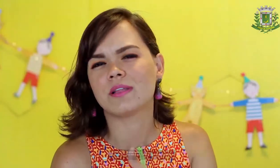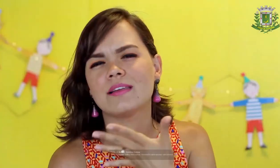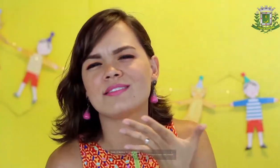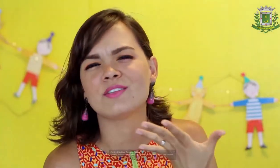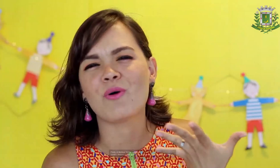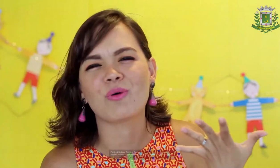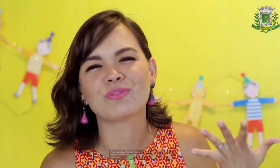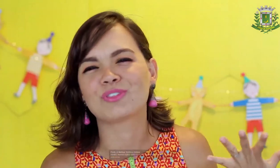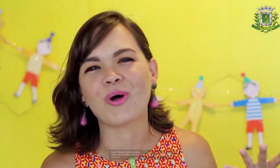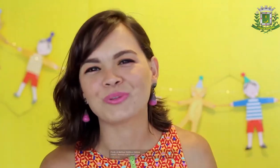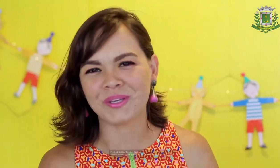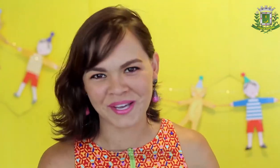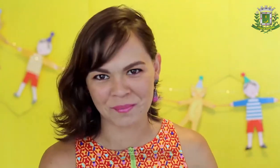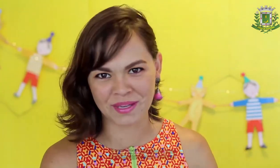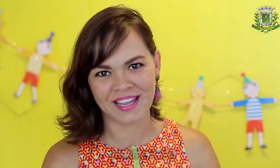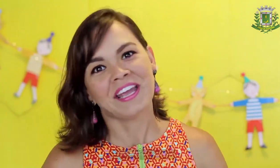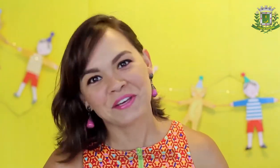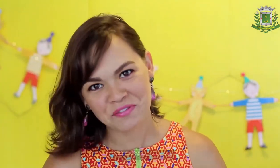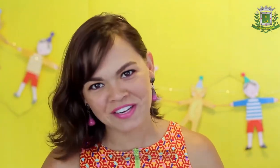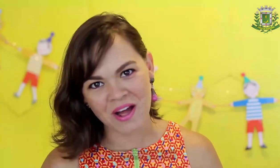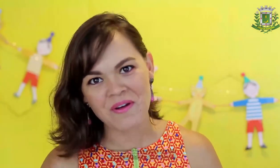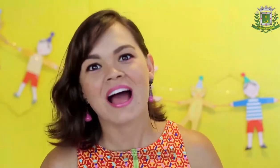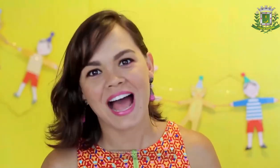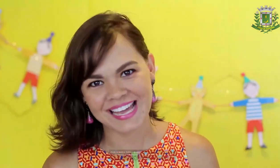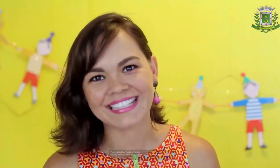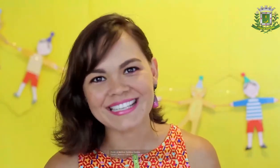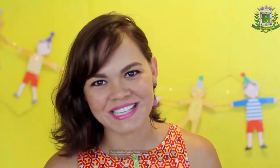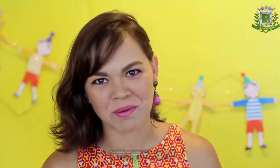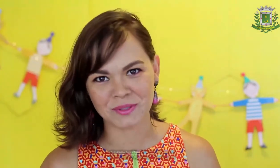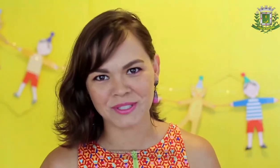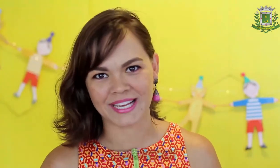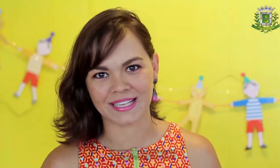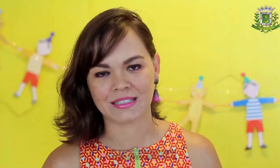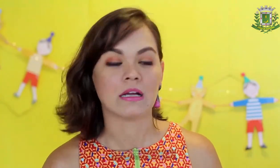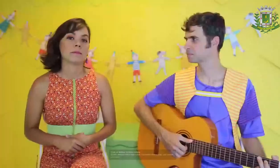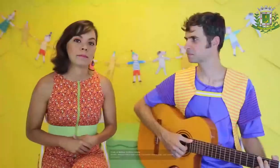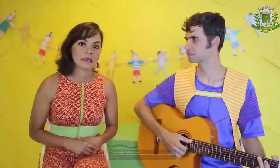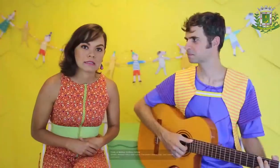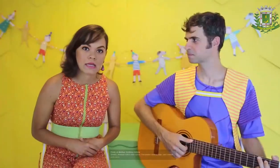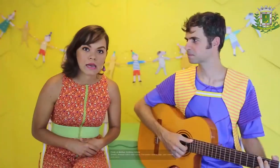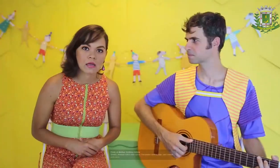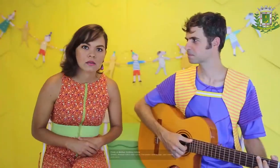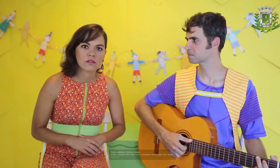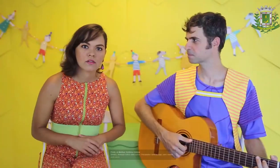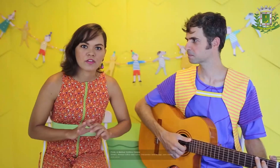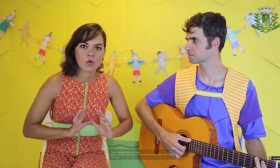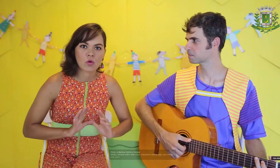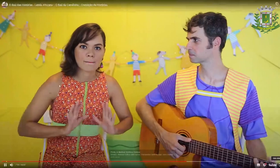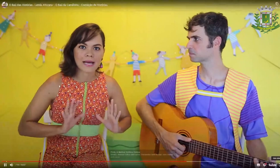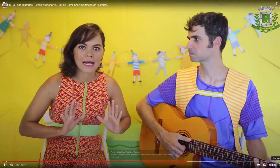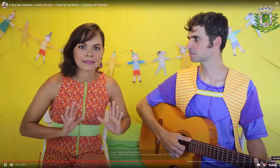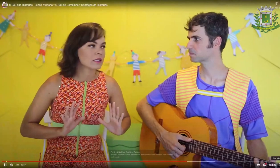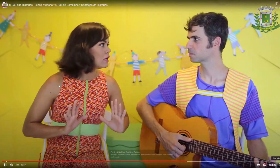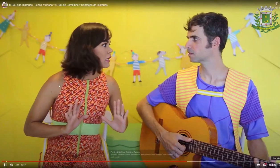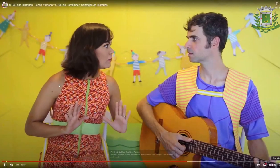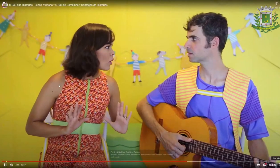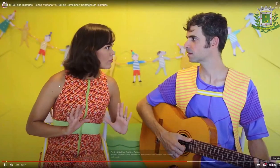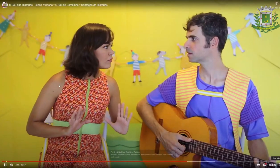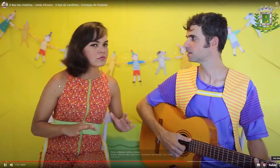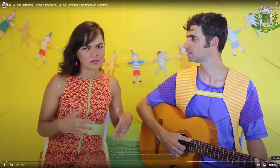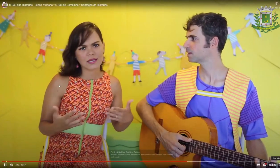Moatia, então, se deliciou com todo o inhame e, no final, agradeceu a boneca. Mas ela ficou lá